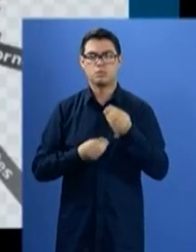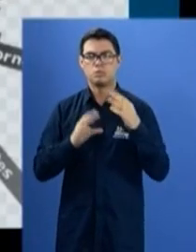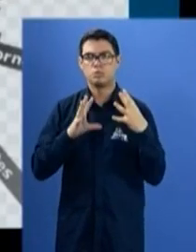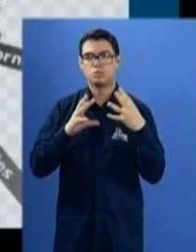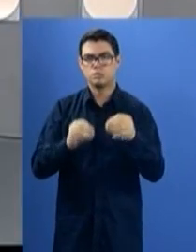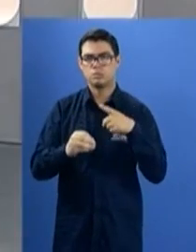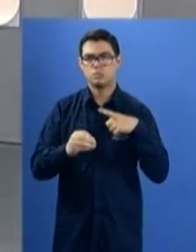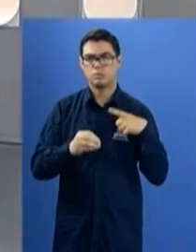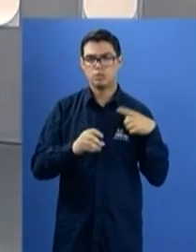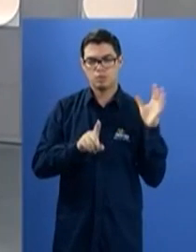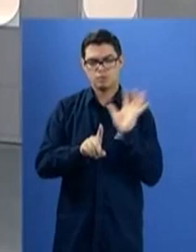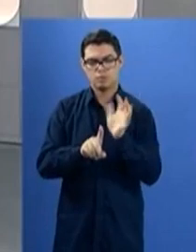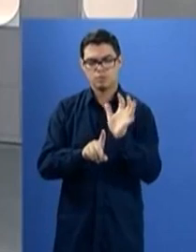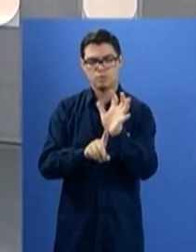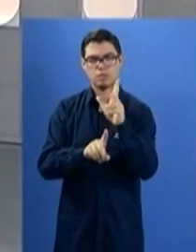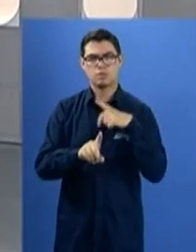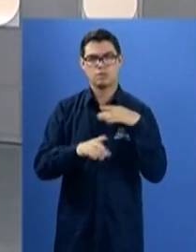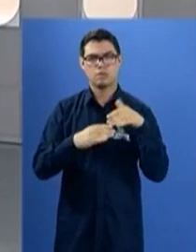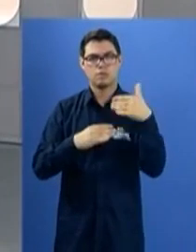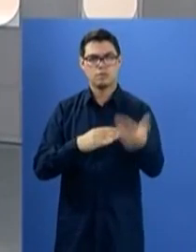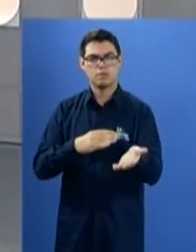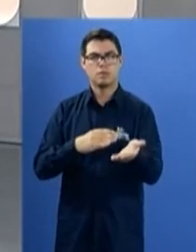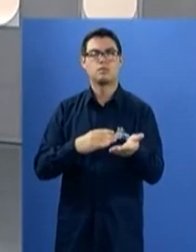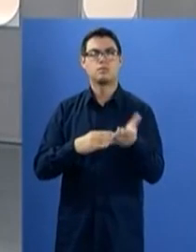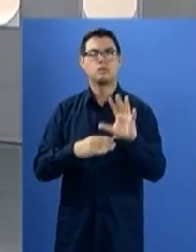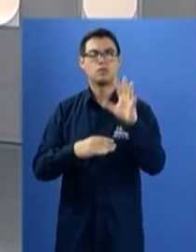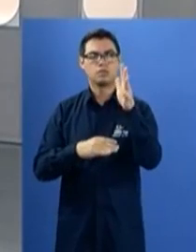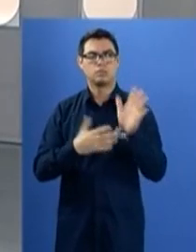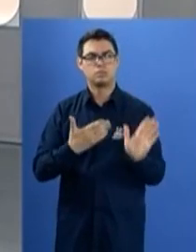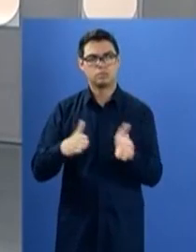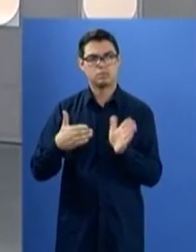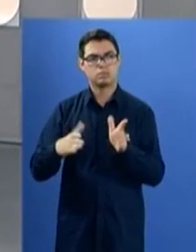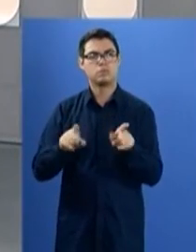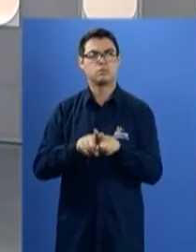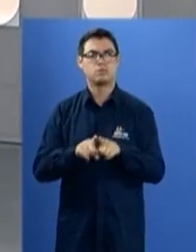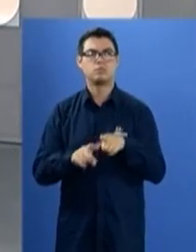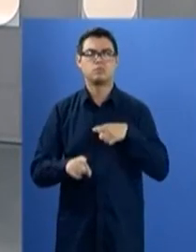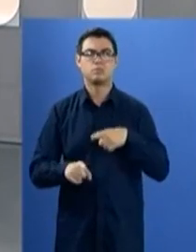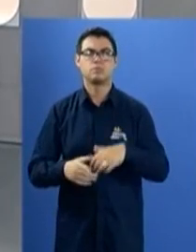esses têm o seu potencial de influência externo dentro de um processo produtivo.